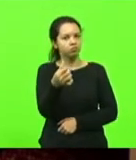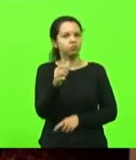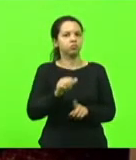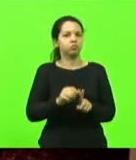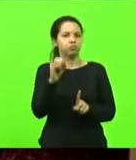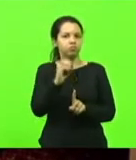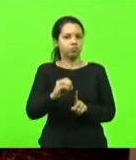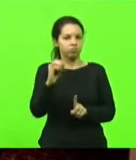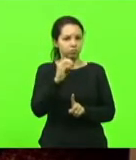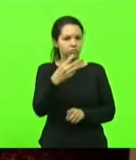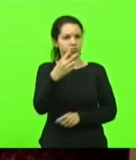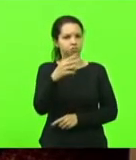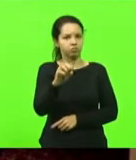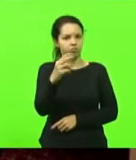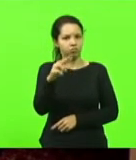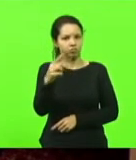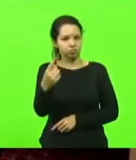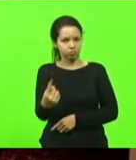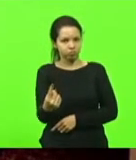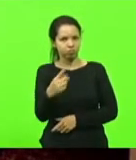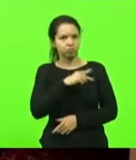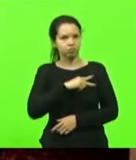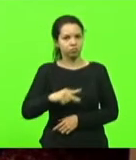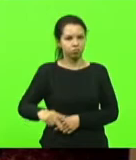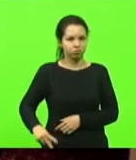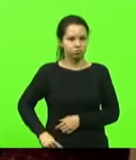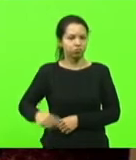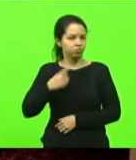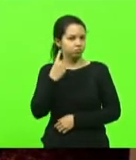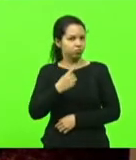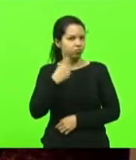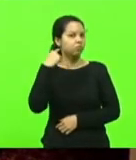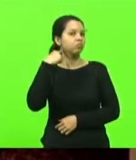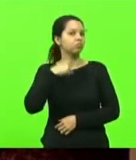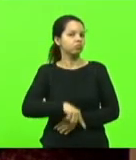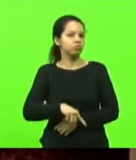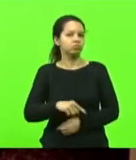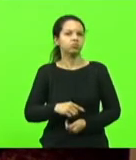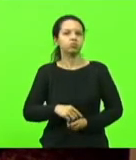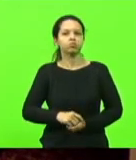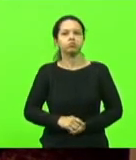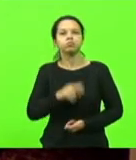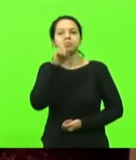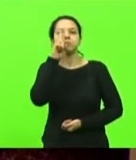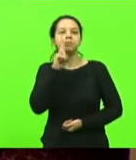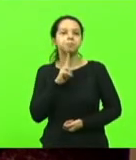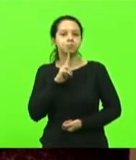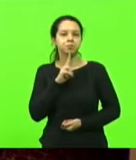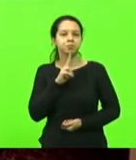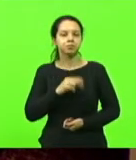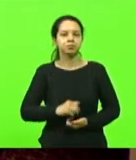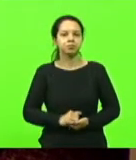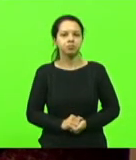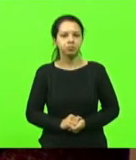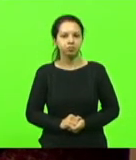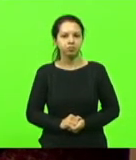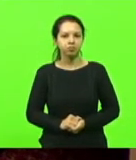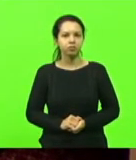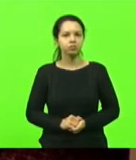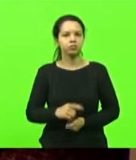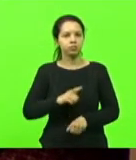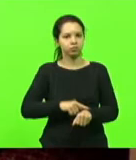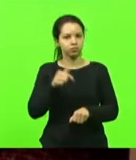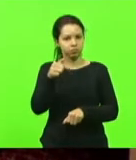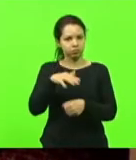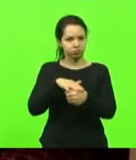2021. Presidência, deputado Ivan Nats. Às 19h do dia 6 de outubro de 2021,